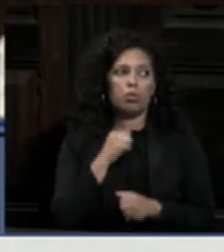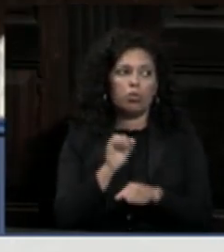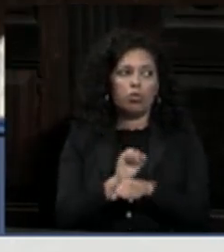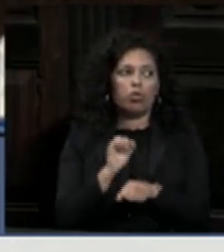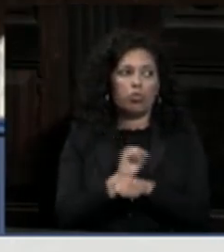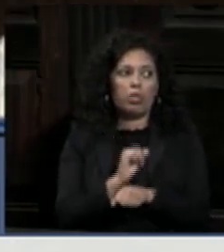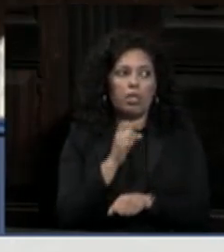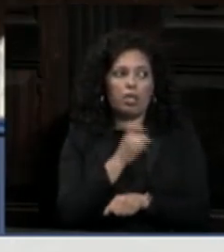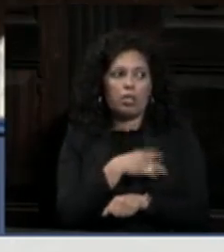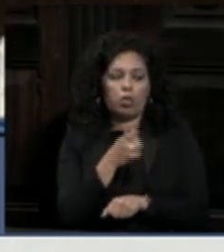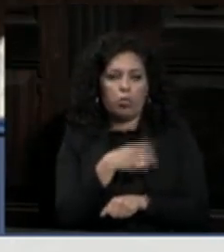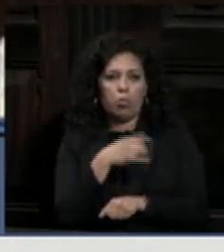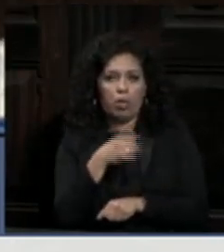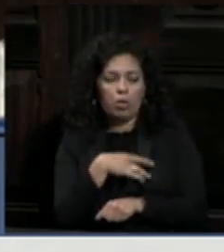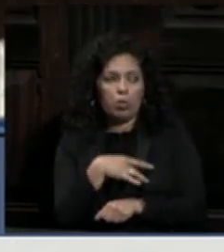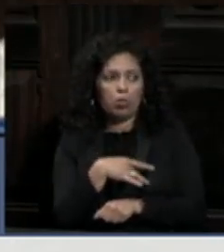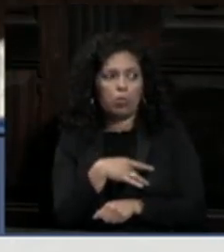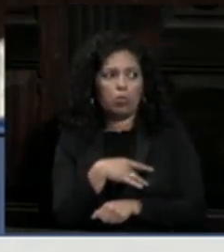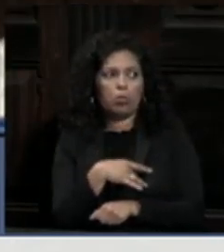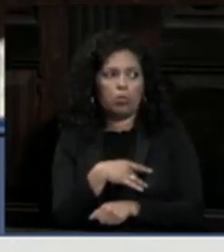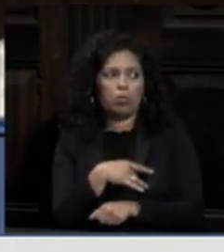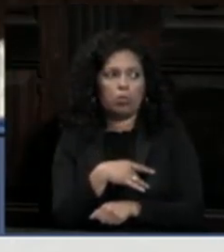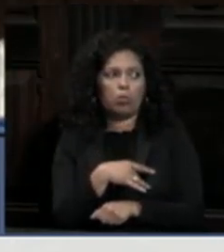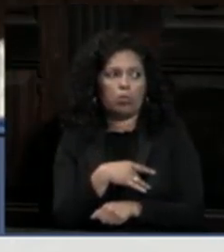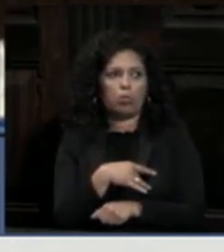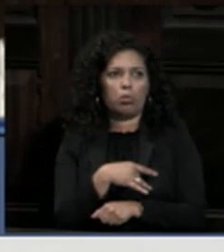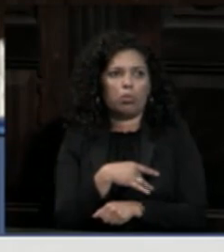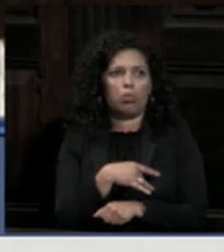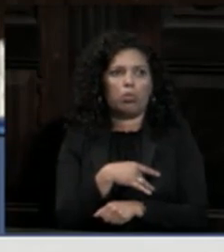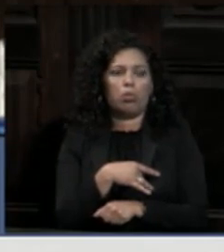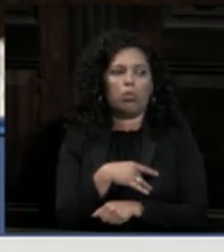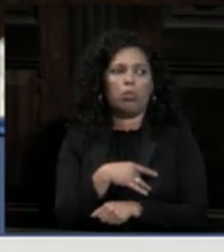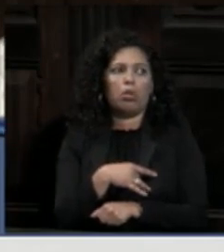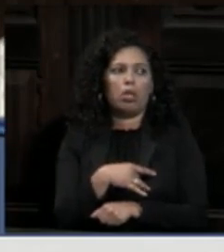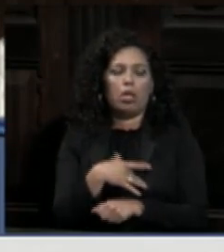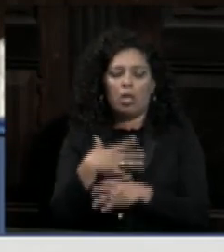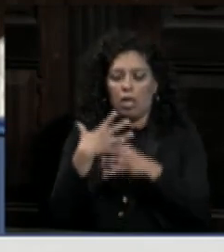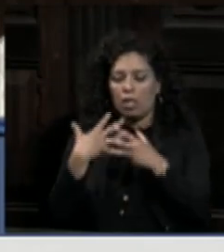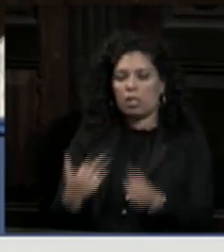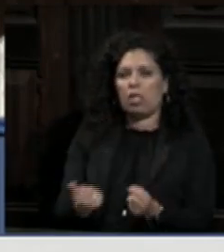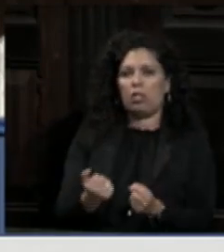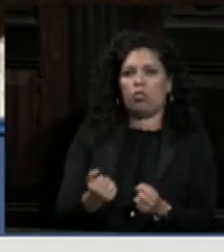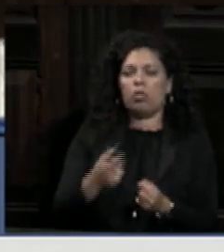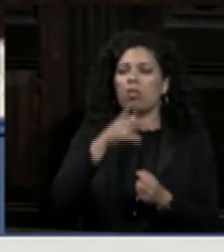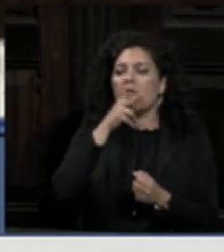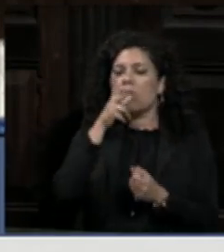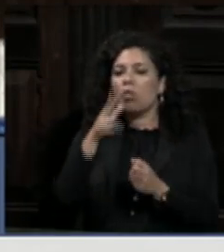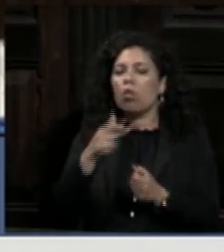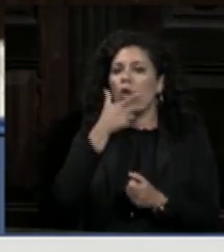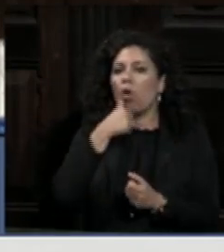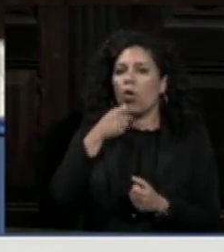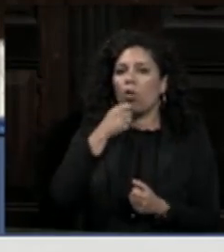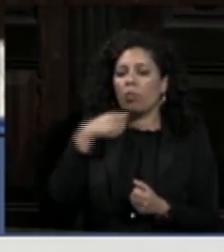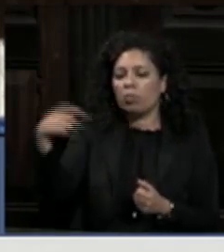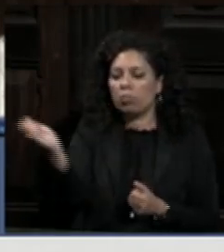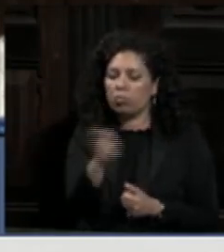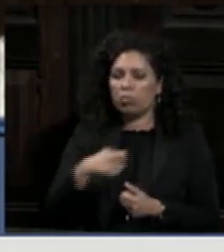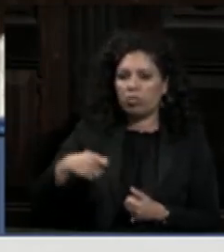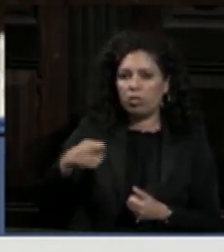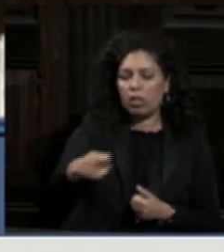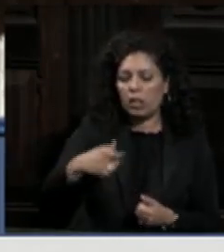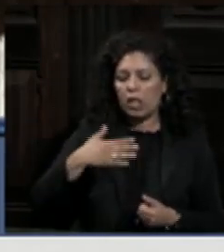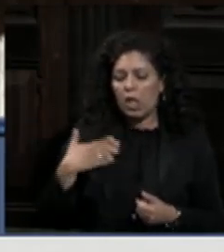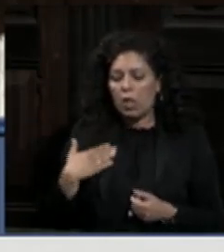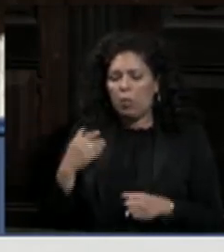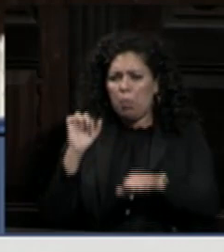foi pedido hoje pelo funcionário foi feito isso para tirar o pai dele das ruas l da rua mas eu não vou abaixar a guarda